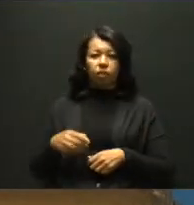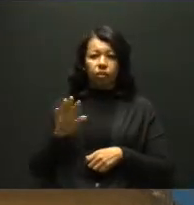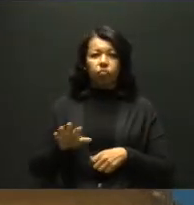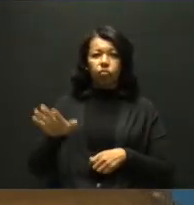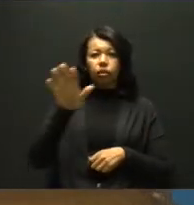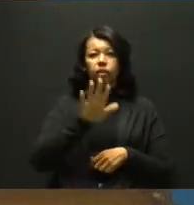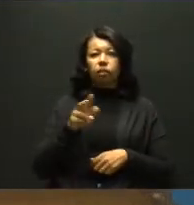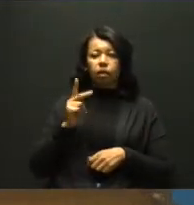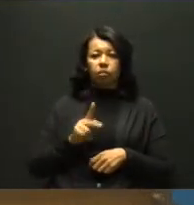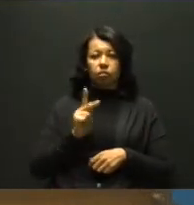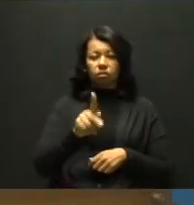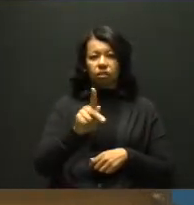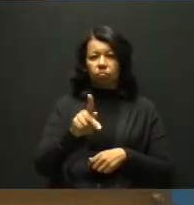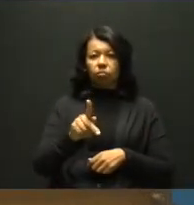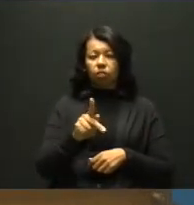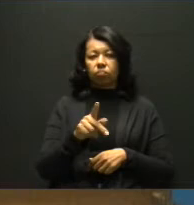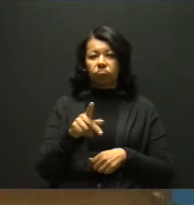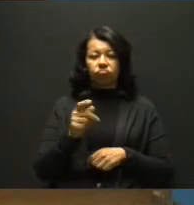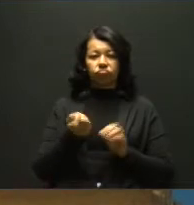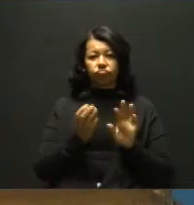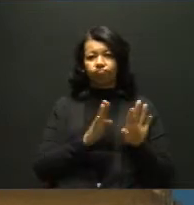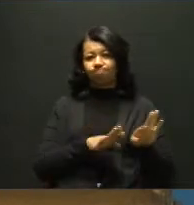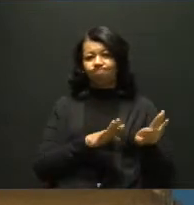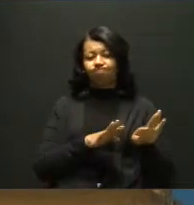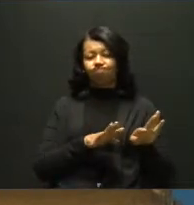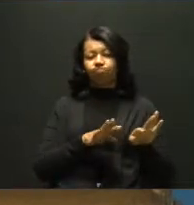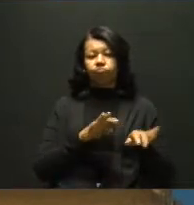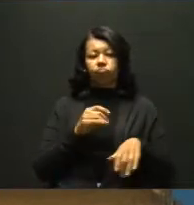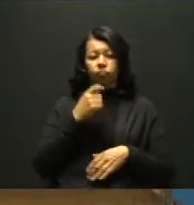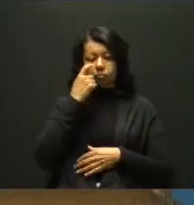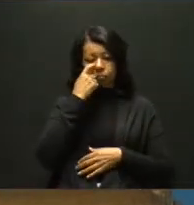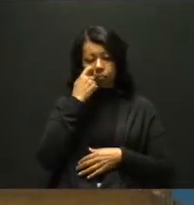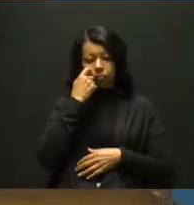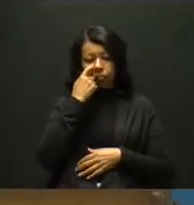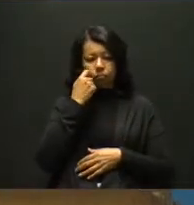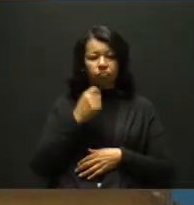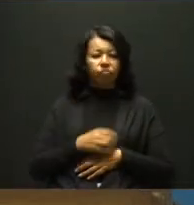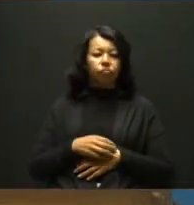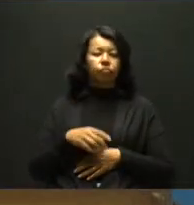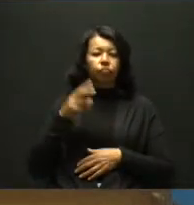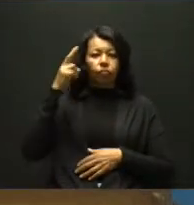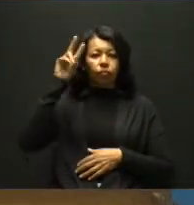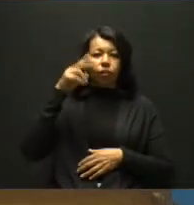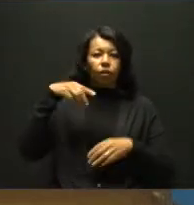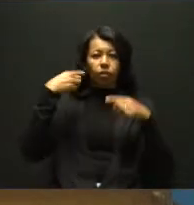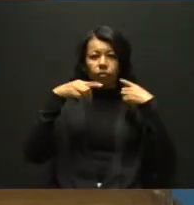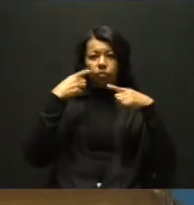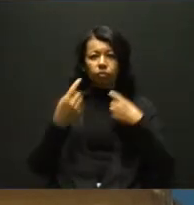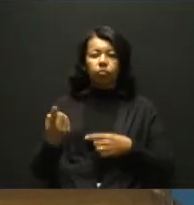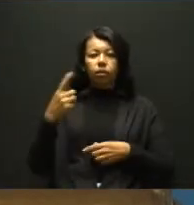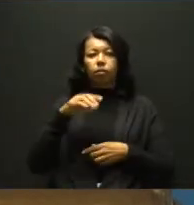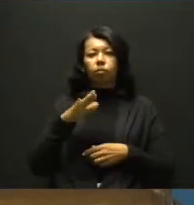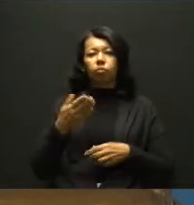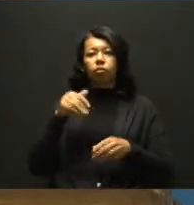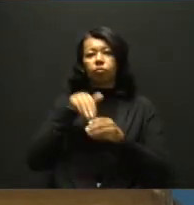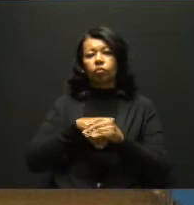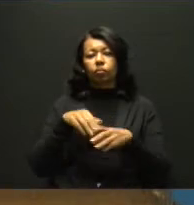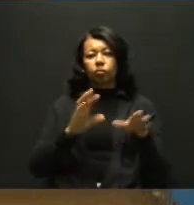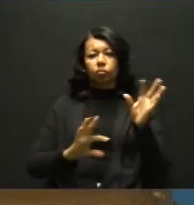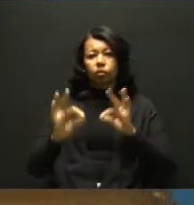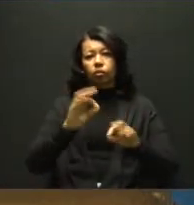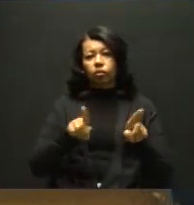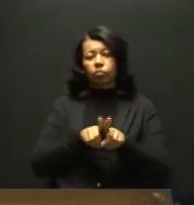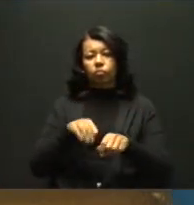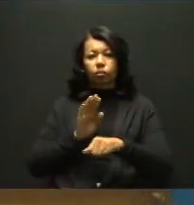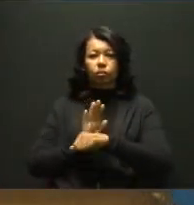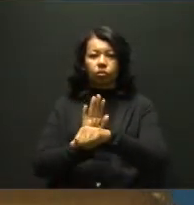nesse sentido lembro que discutindo da outra vez aqui quando foi quando a gente votou o projeto e também para